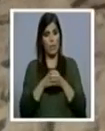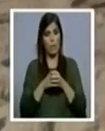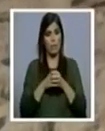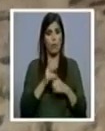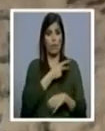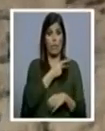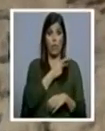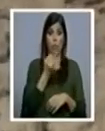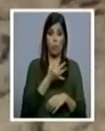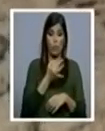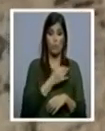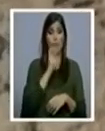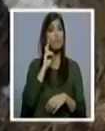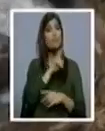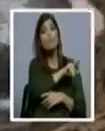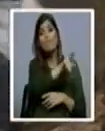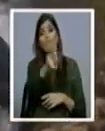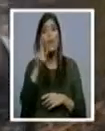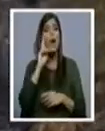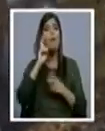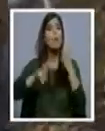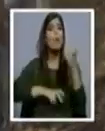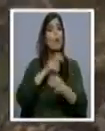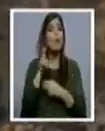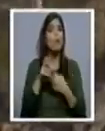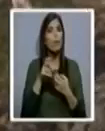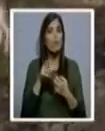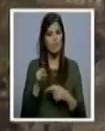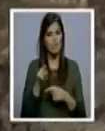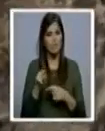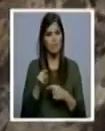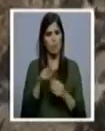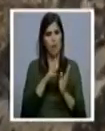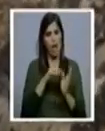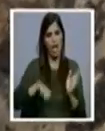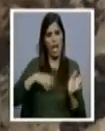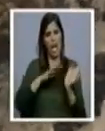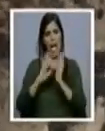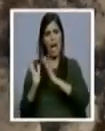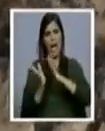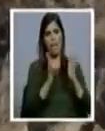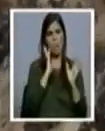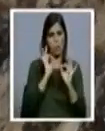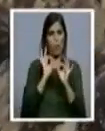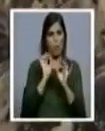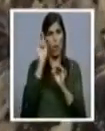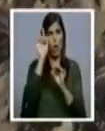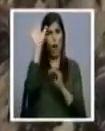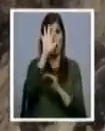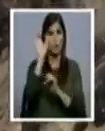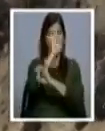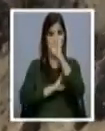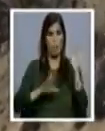da Universidade do Porto, é ir à procura da Himantalia elongata, uma alga típica do norte da Europa.